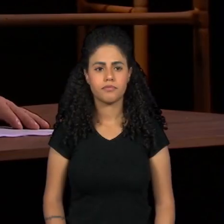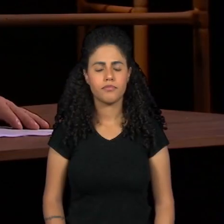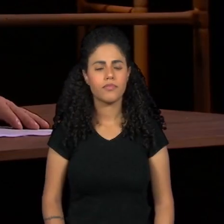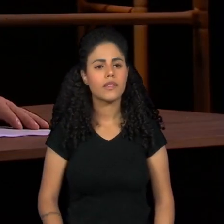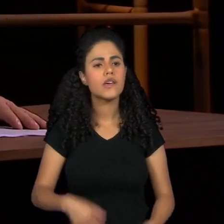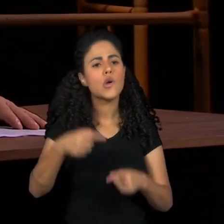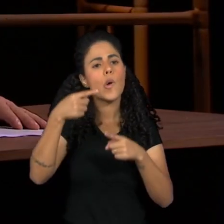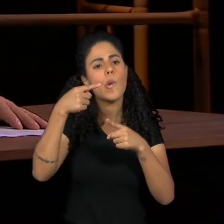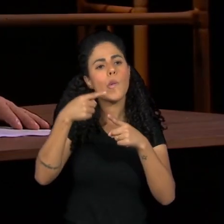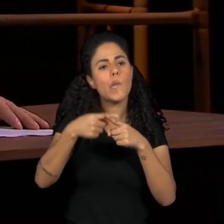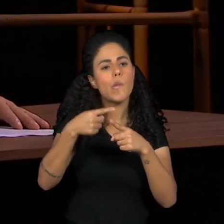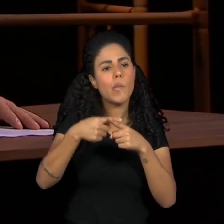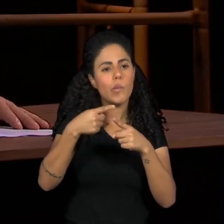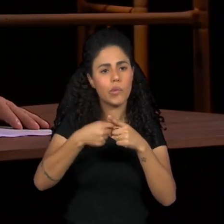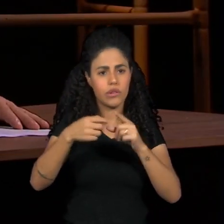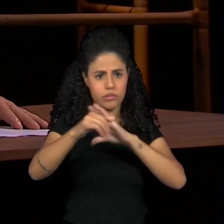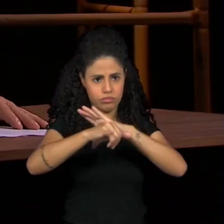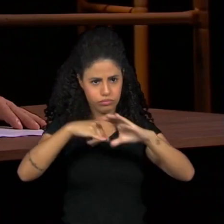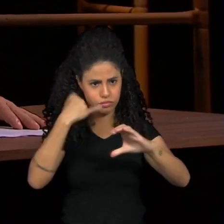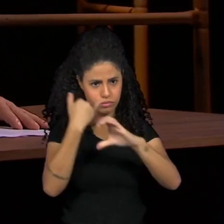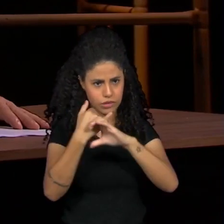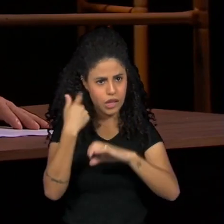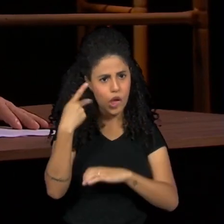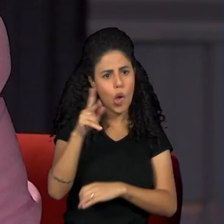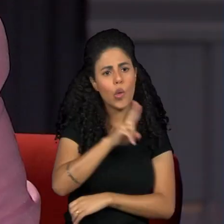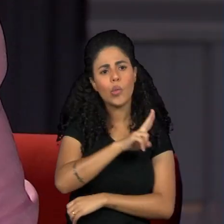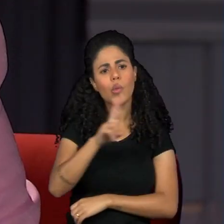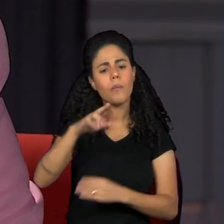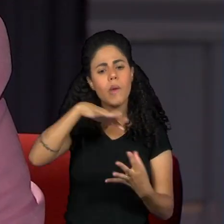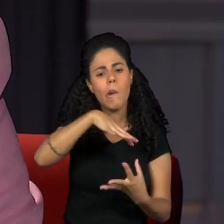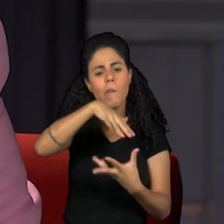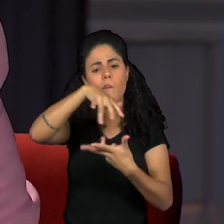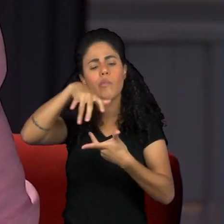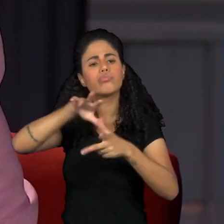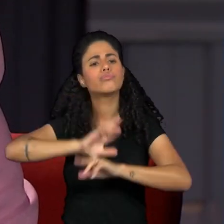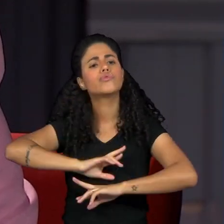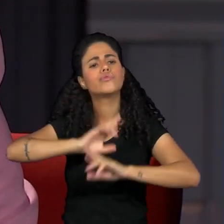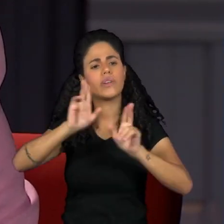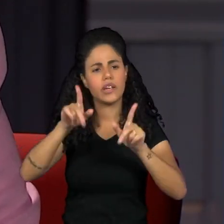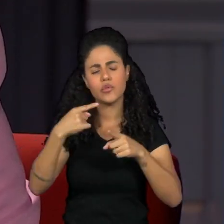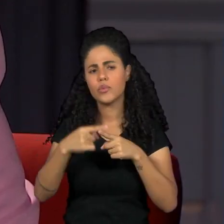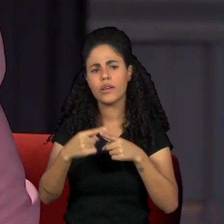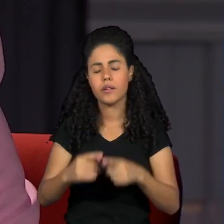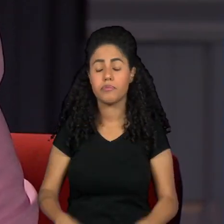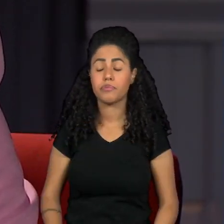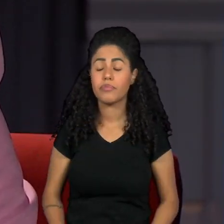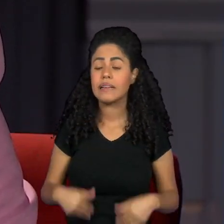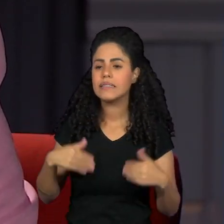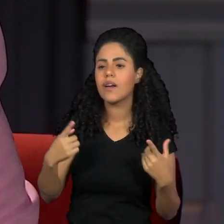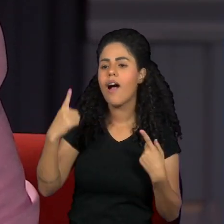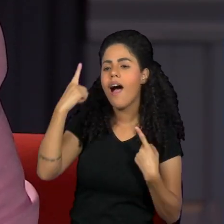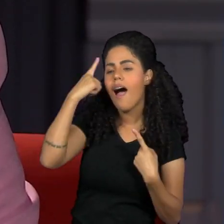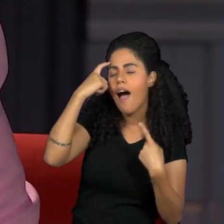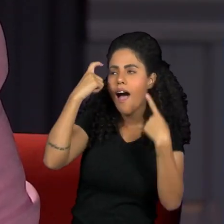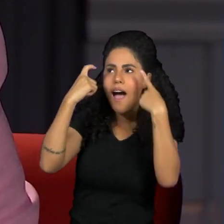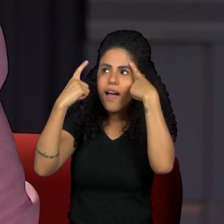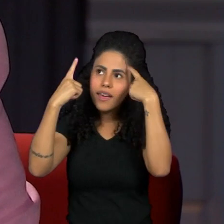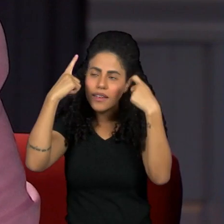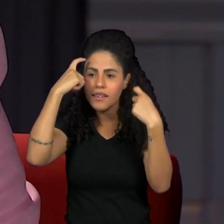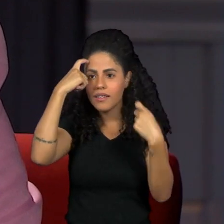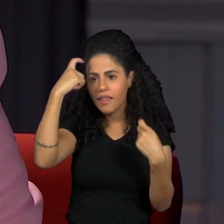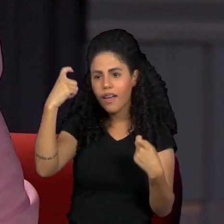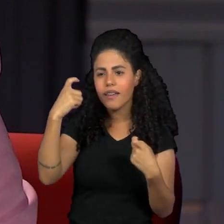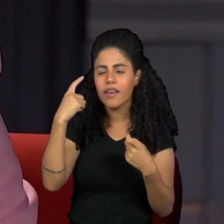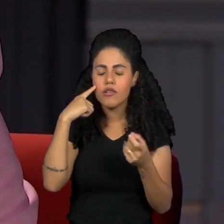seu canal se chama Mundo Atípico? Porque a ideia é que fosse só um diário. Quando